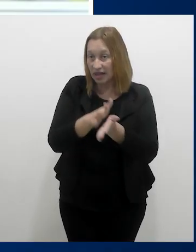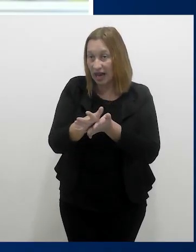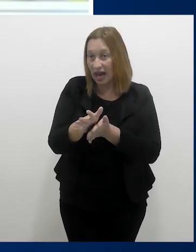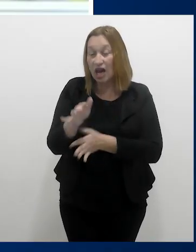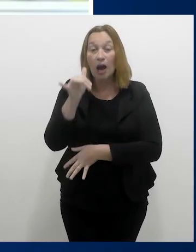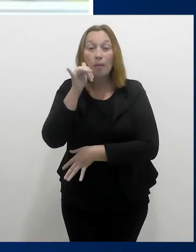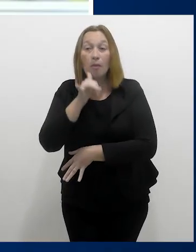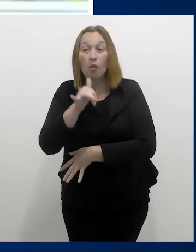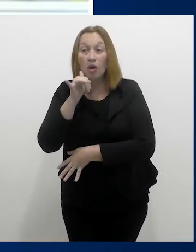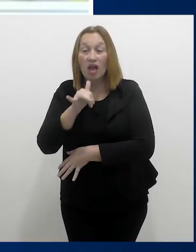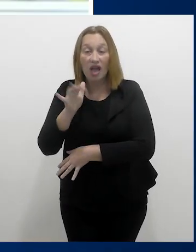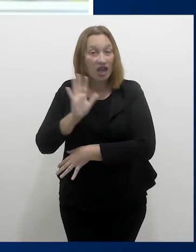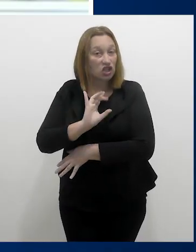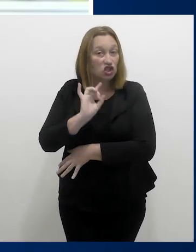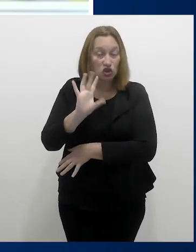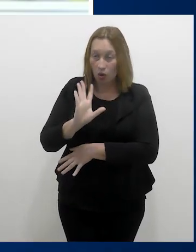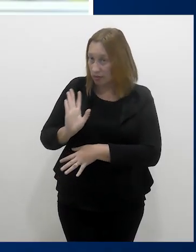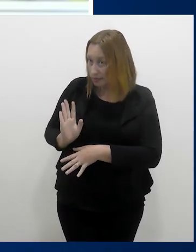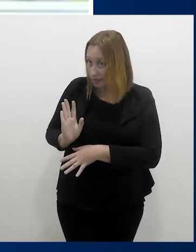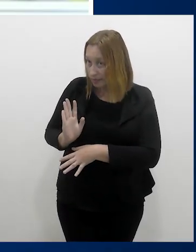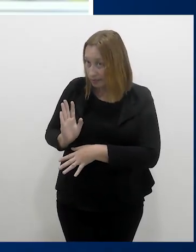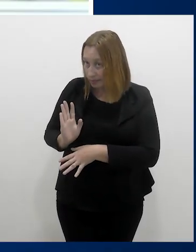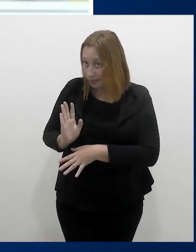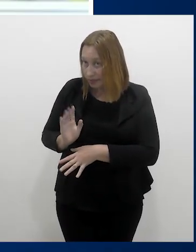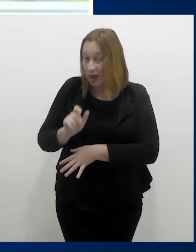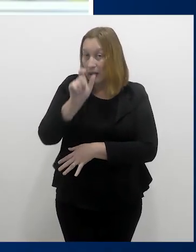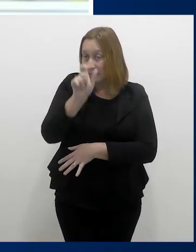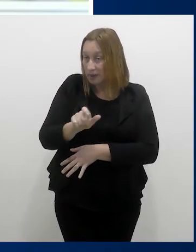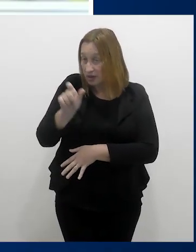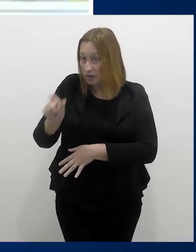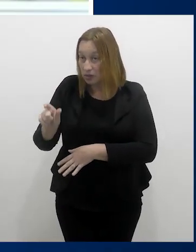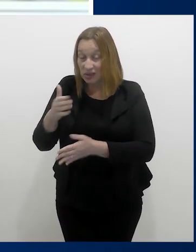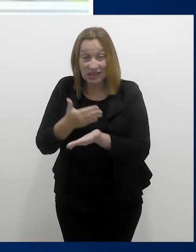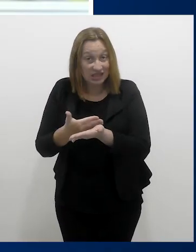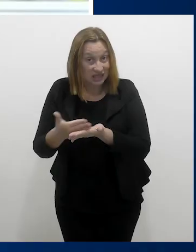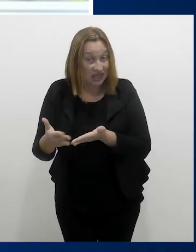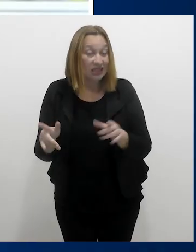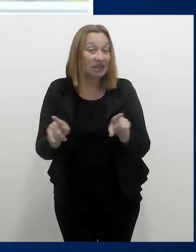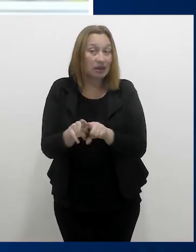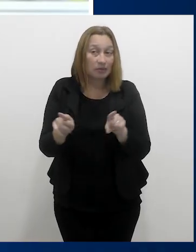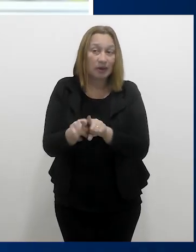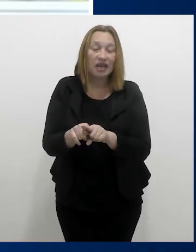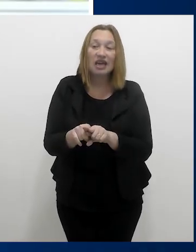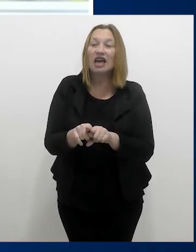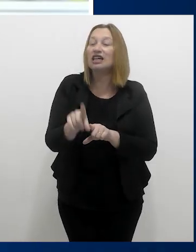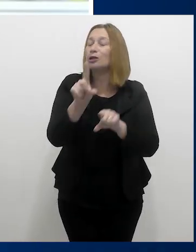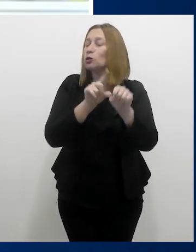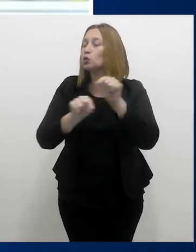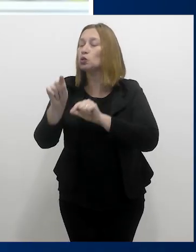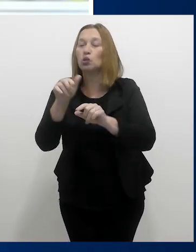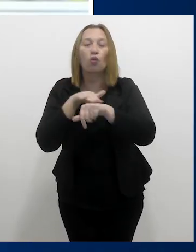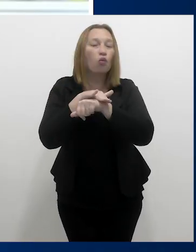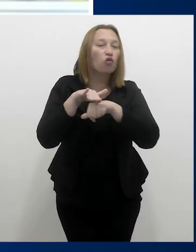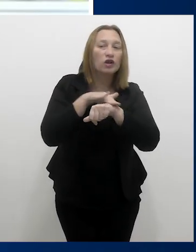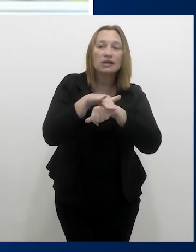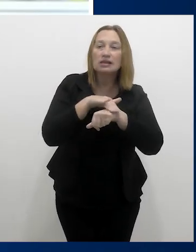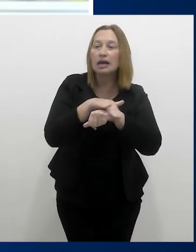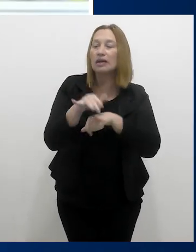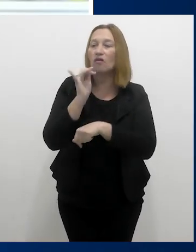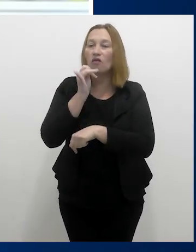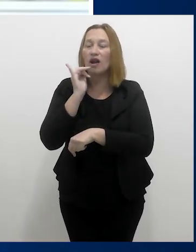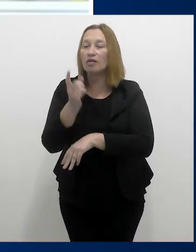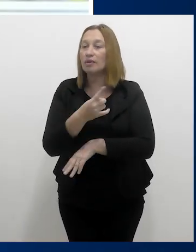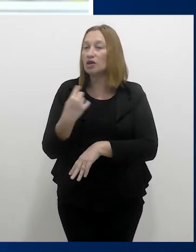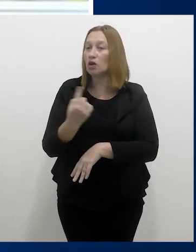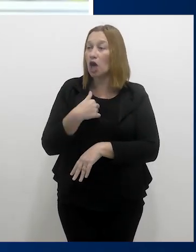mulheres, preferencialmente diversidade, preferencialmente pessoas estreantes, né? E elas estavam assim conversando,